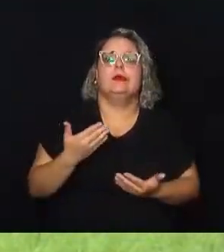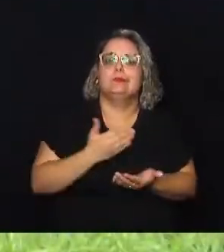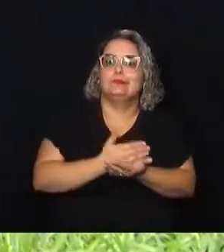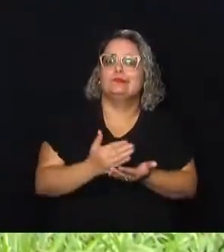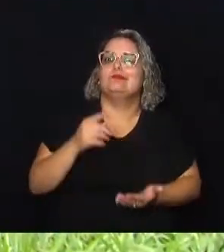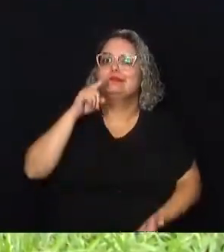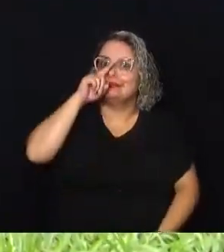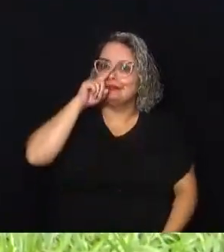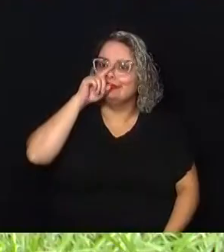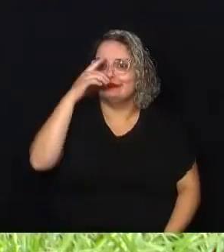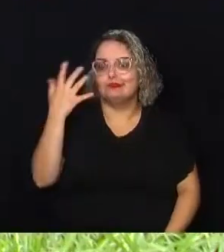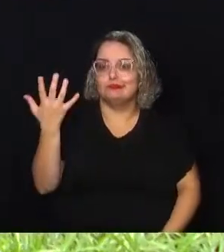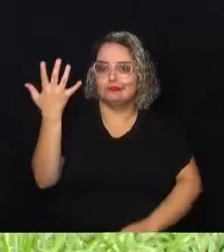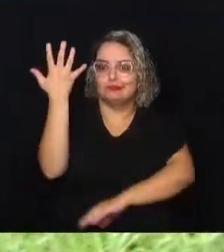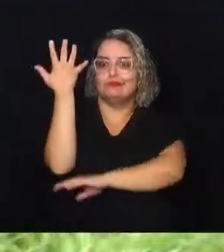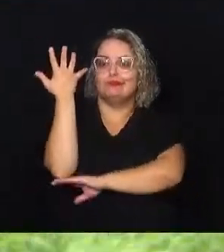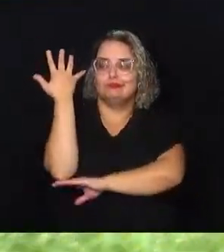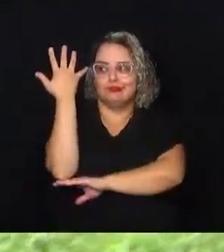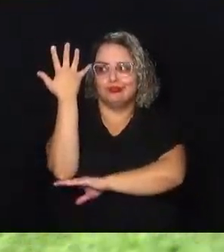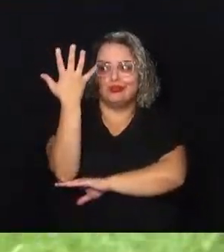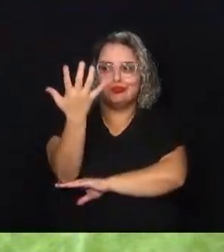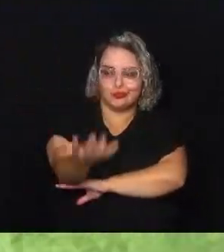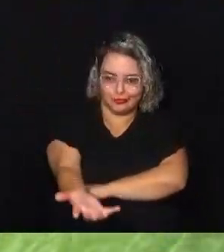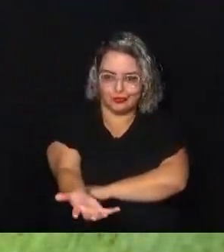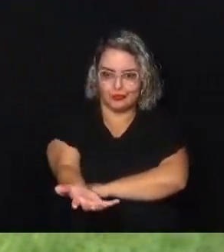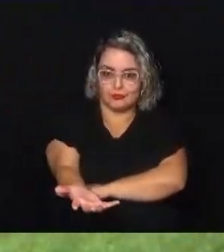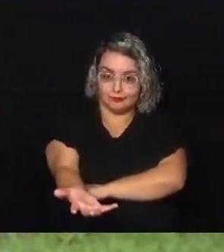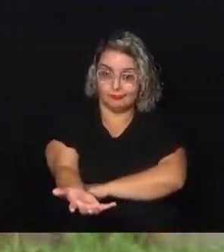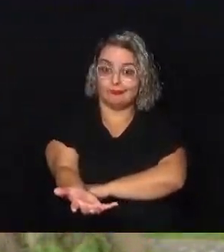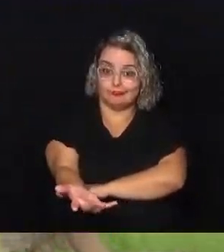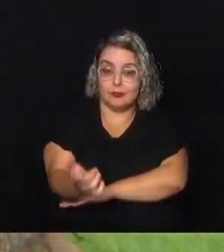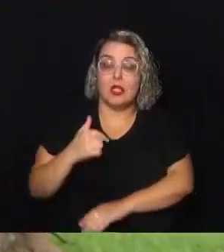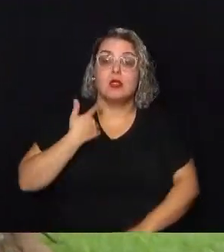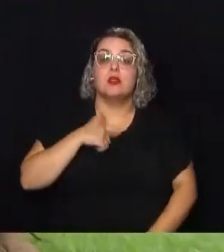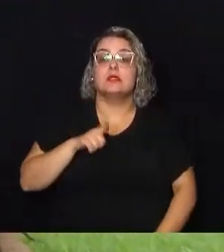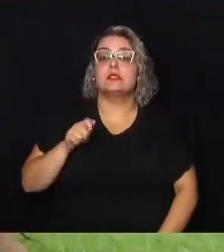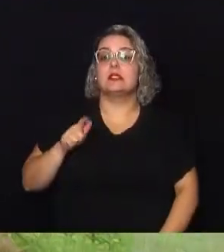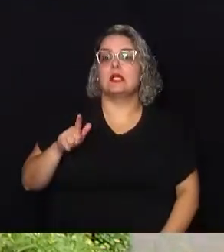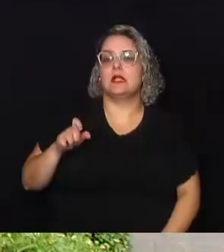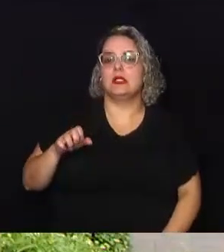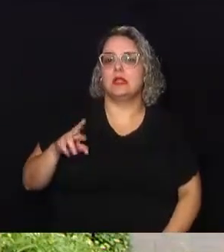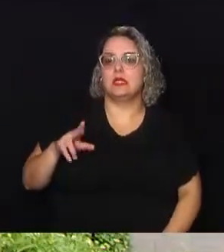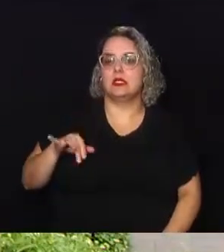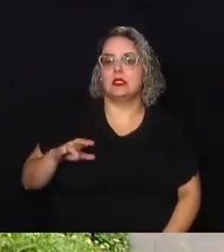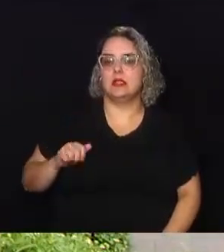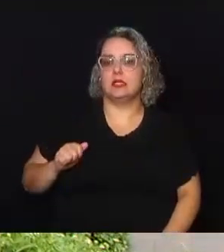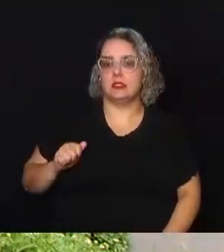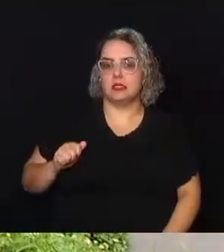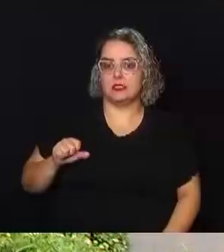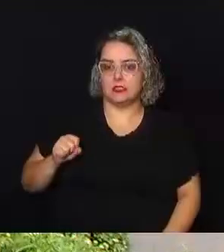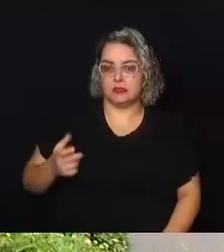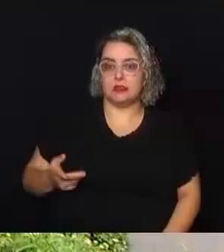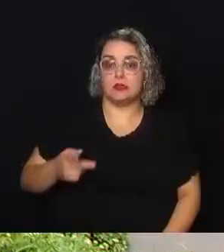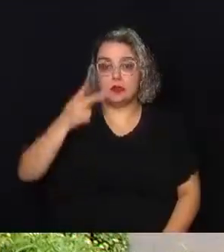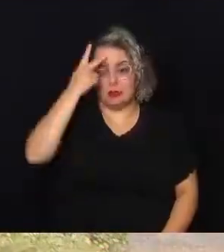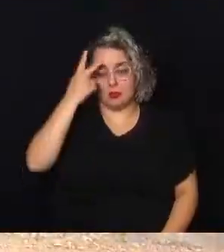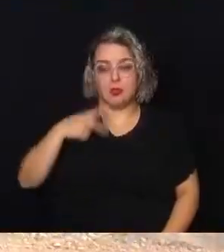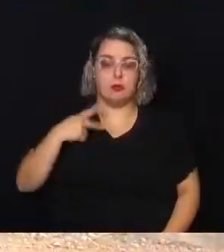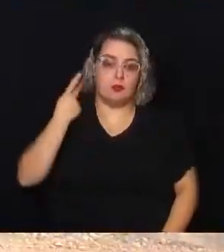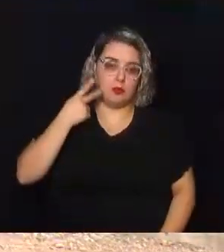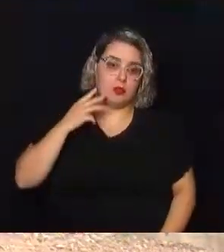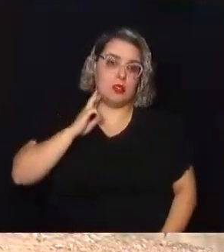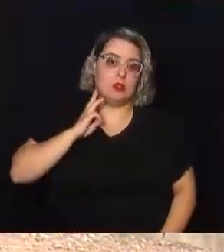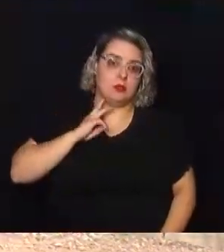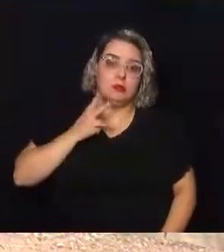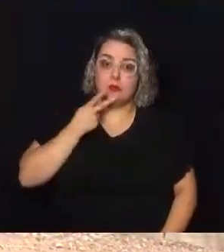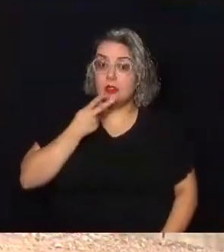agora passam a apresentar a questão das nossas Galerias que o próprio Vereador Cecílio citou